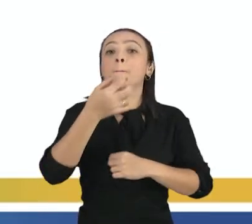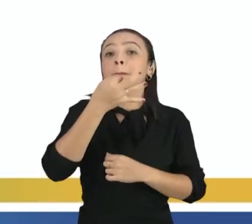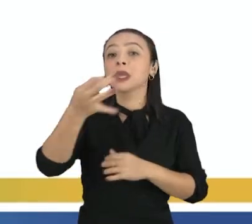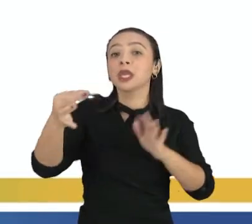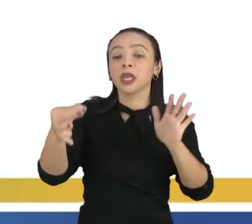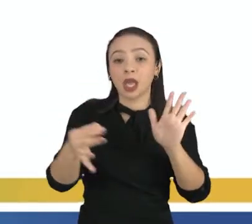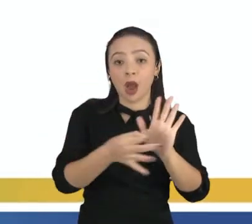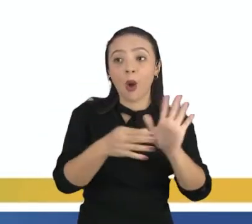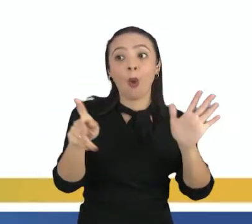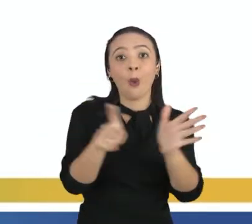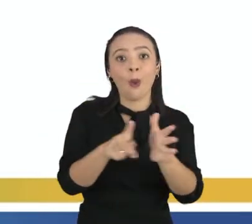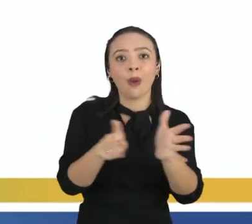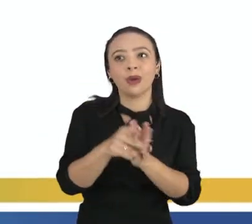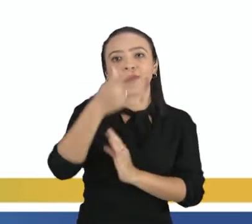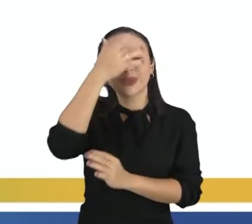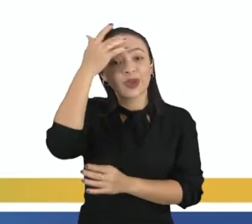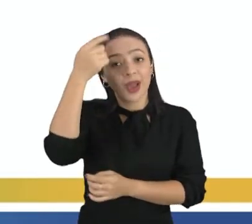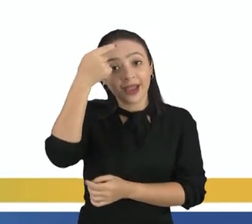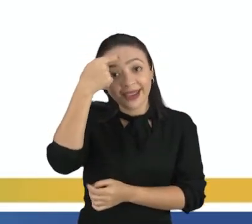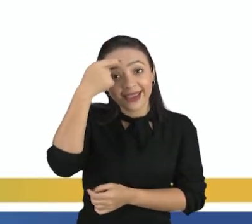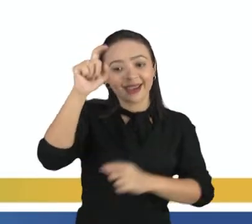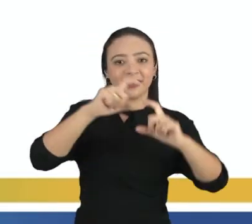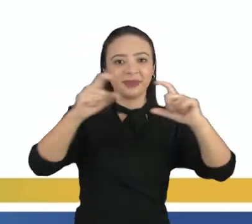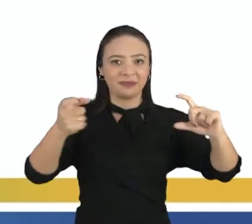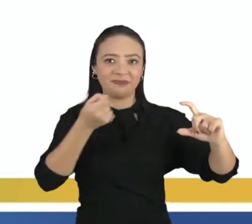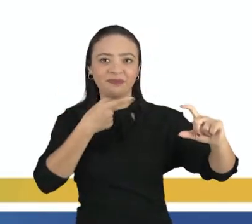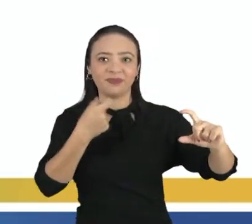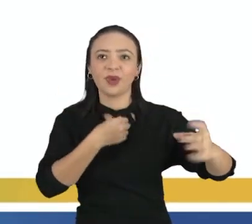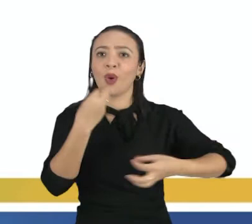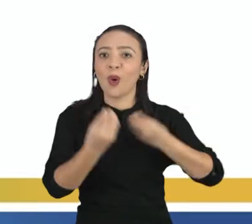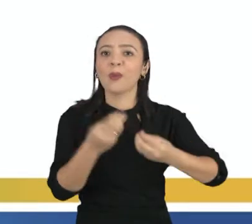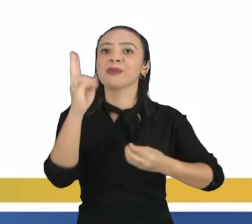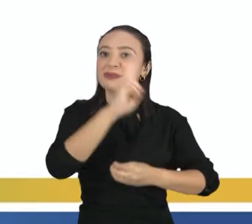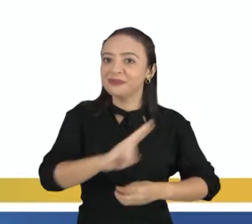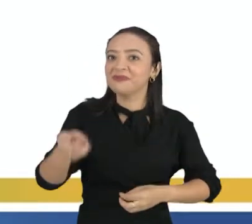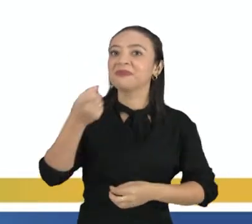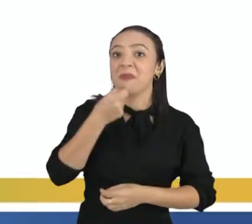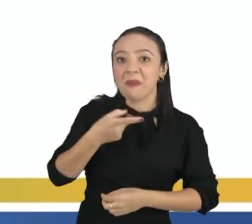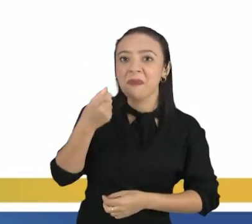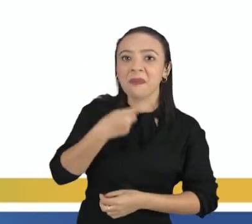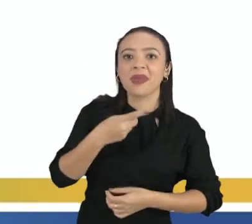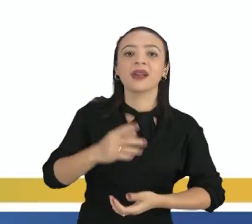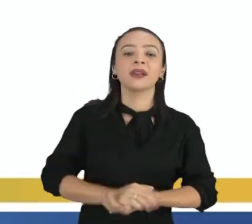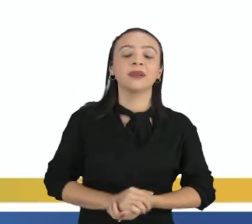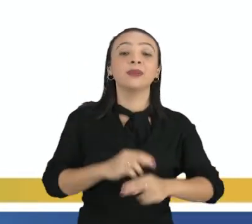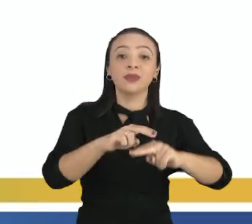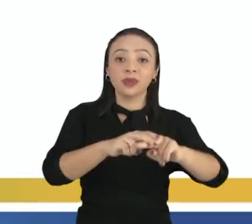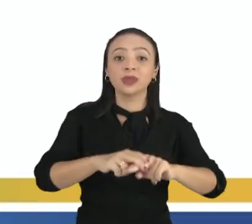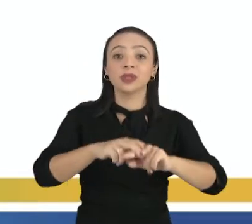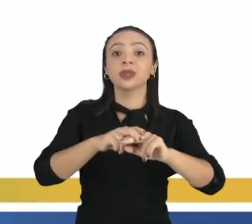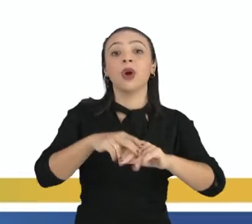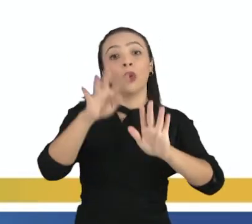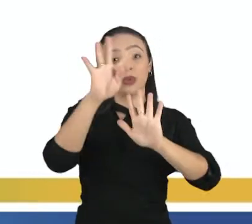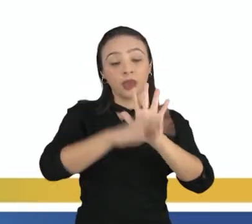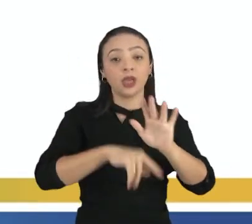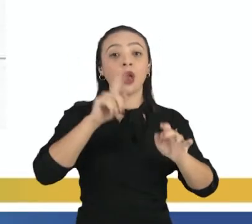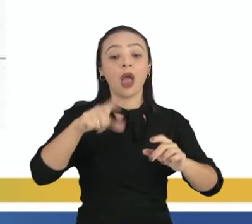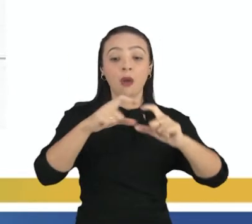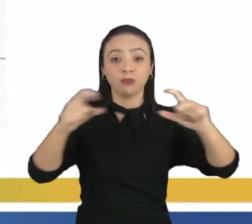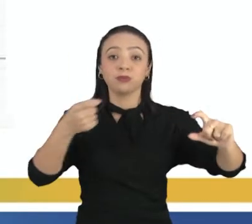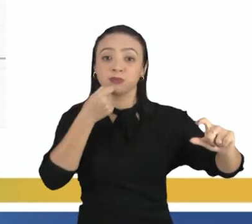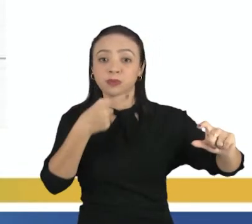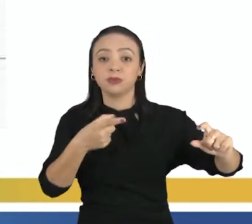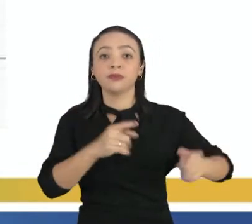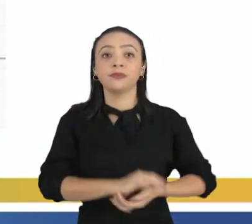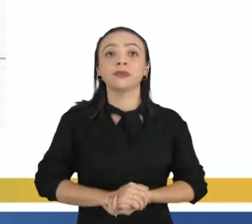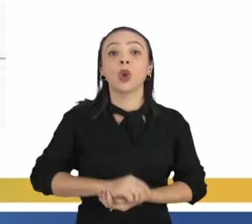chargista. E ele fez essa crítica utilizando humor. Então, esse texto se trata de uma charge. Olha o